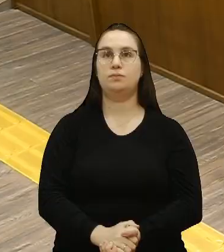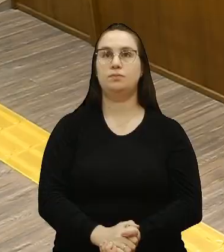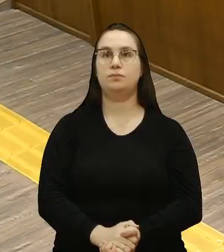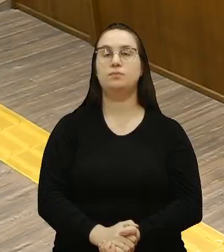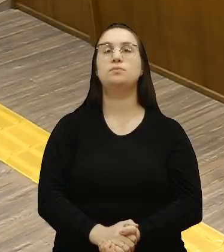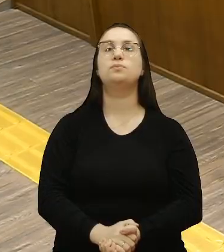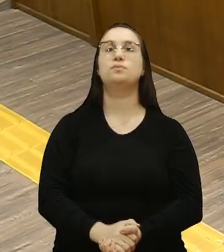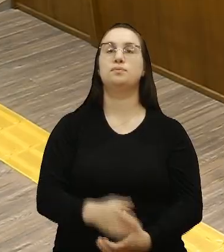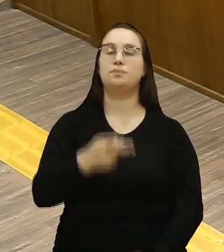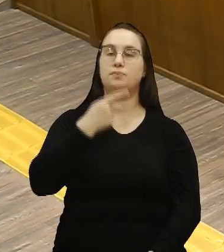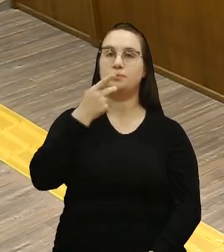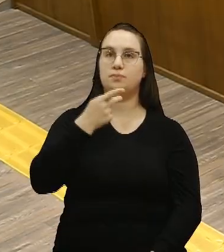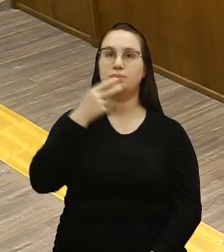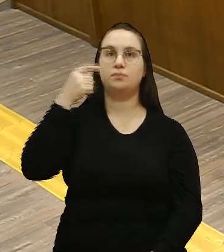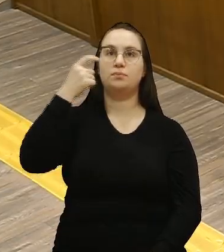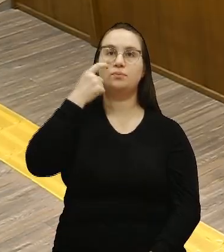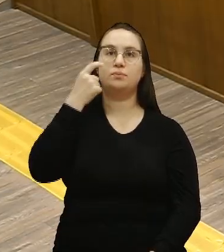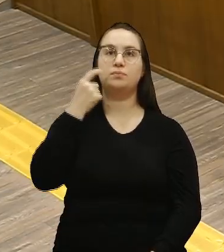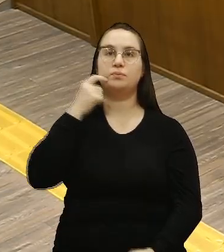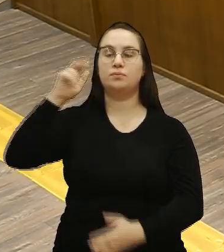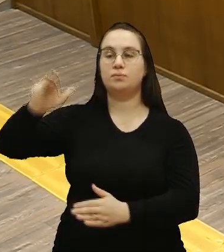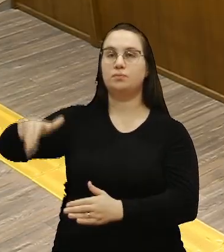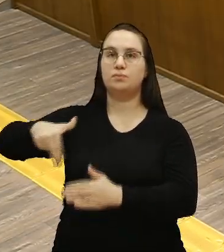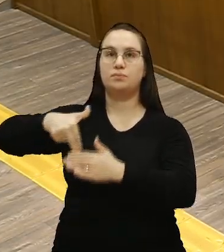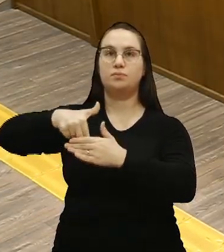Com a palavra o vereador Wagner Petrini, da tribuna.